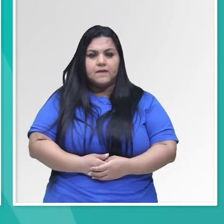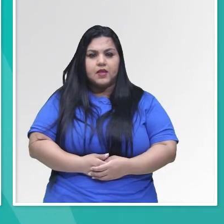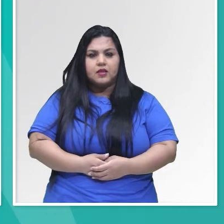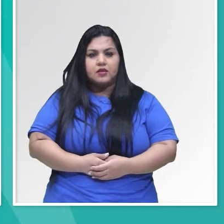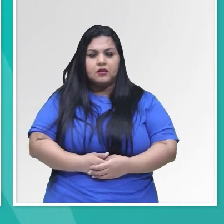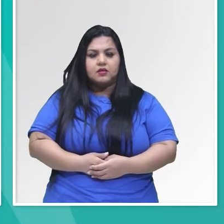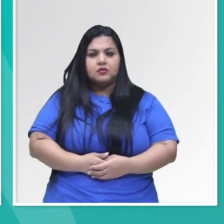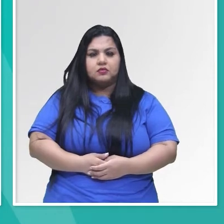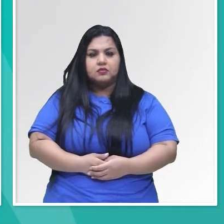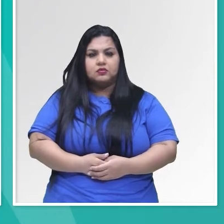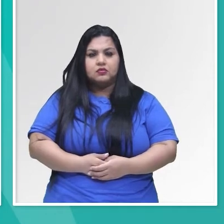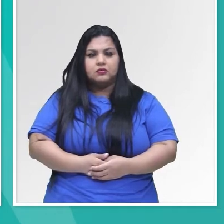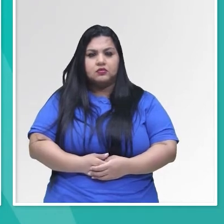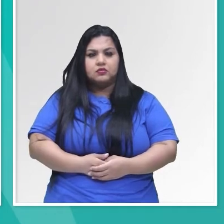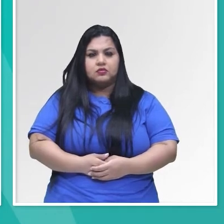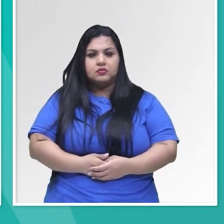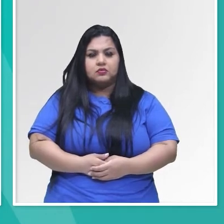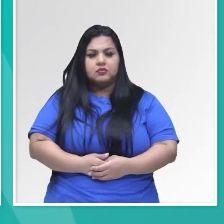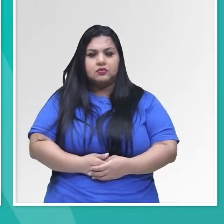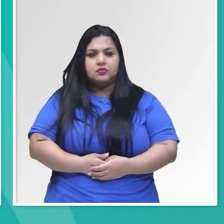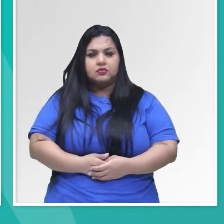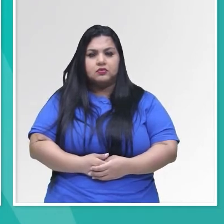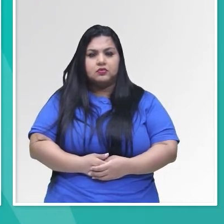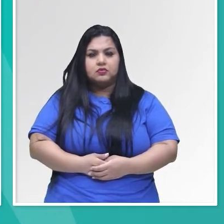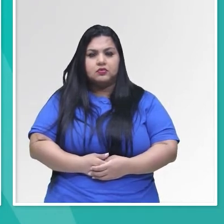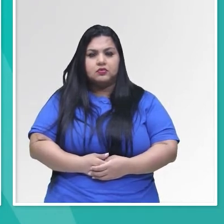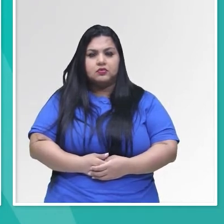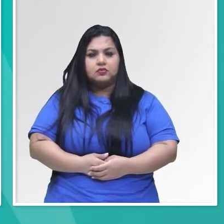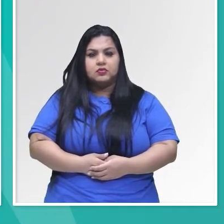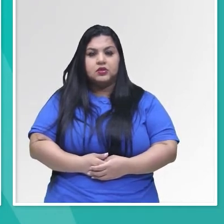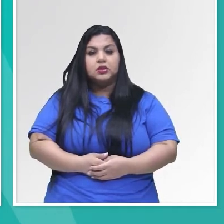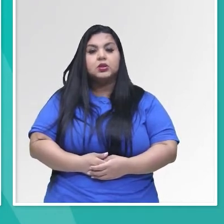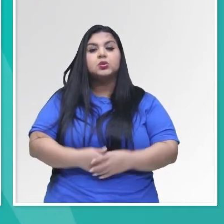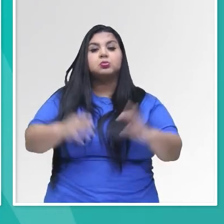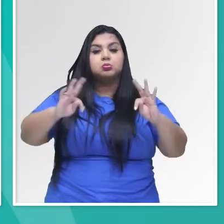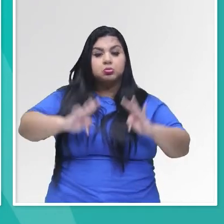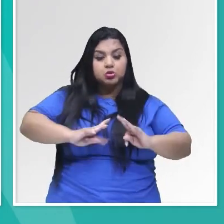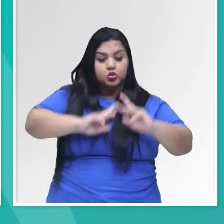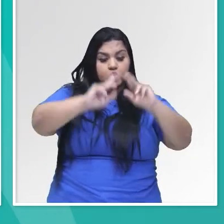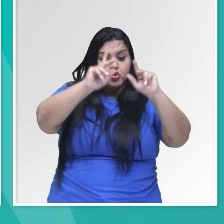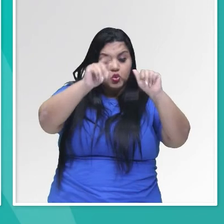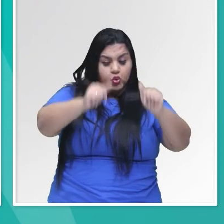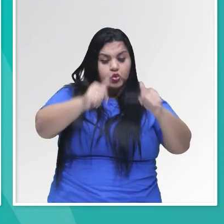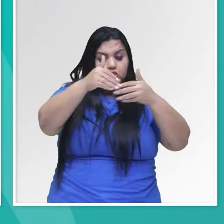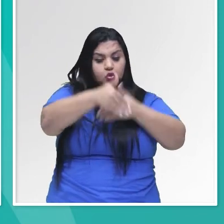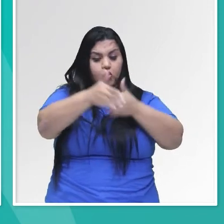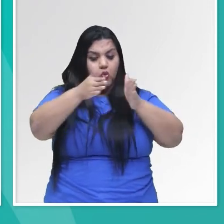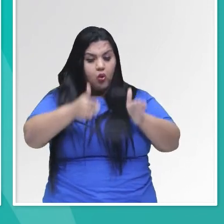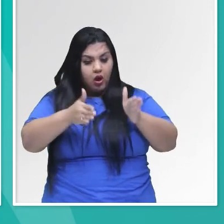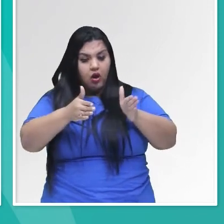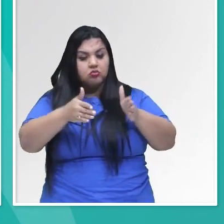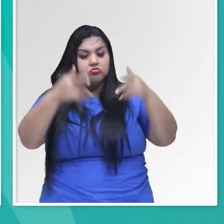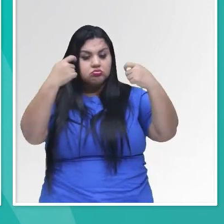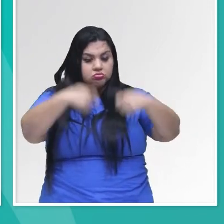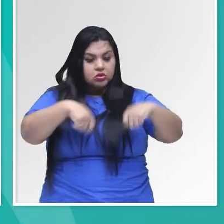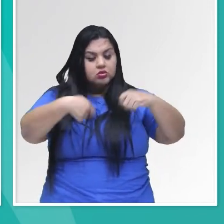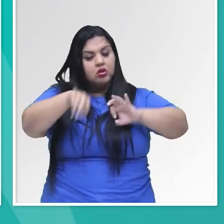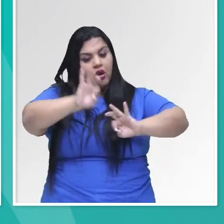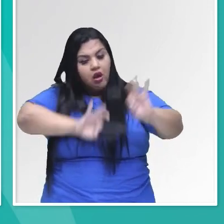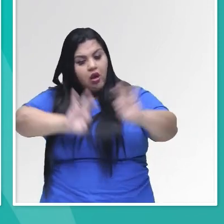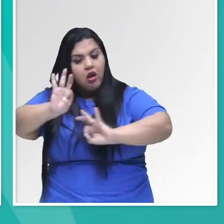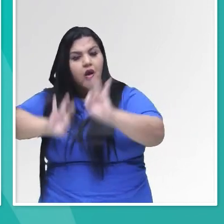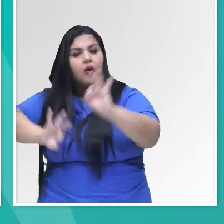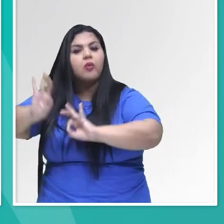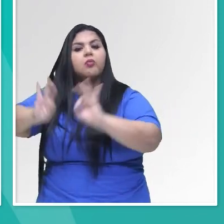Pode observar aí. Olha só. Todos devem arrumar o quarto. Todos devem arrumar o quê? O que